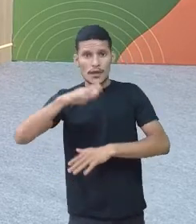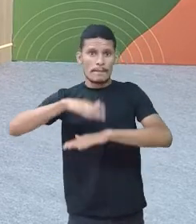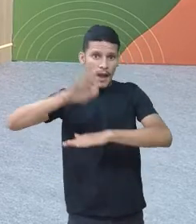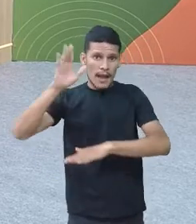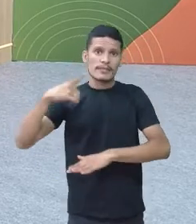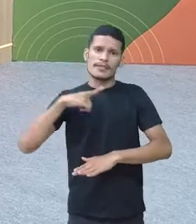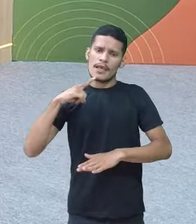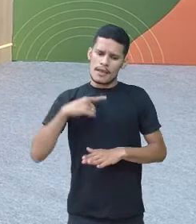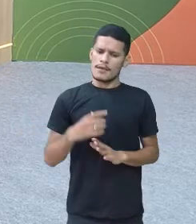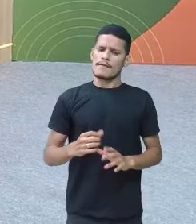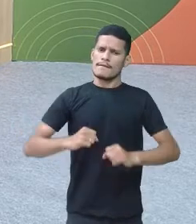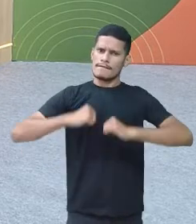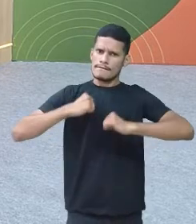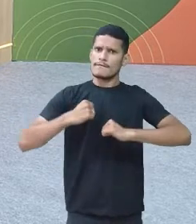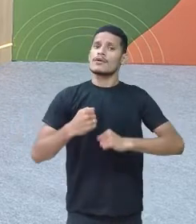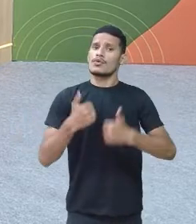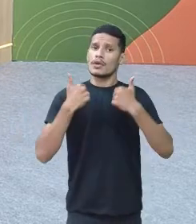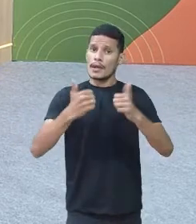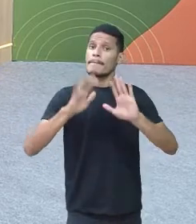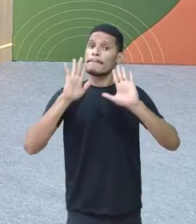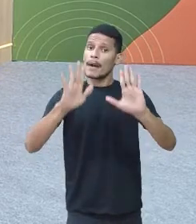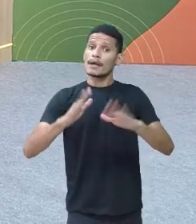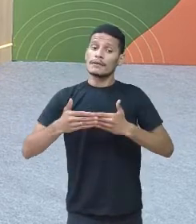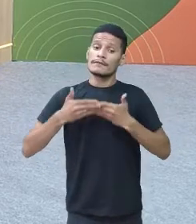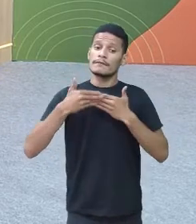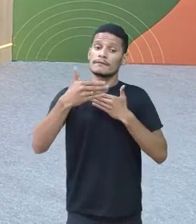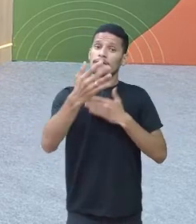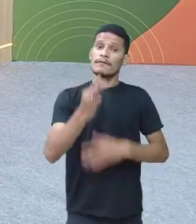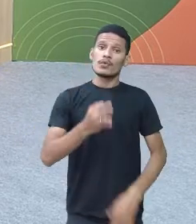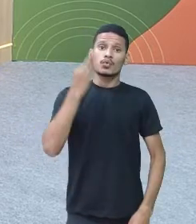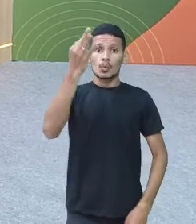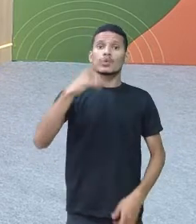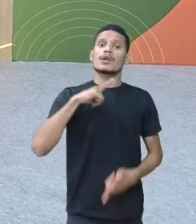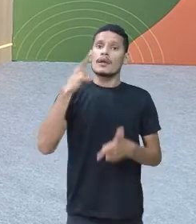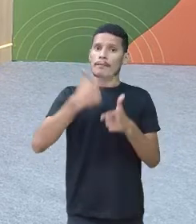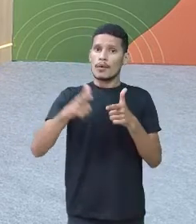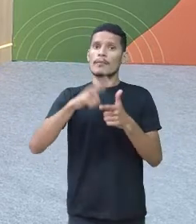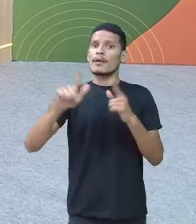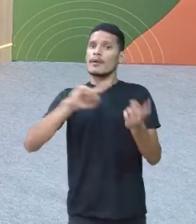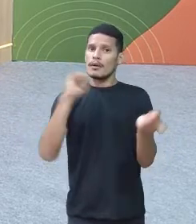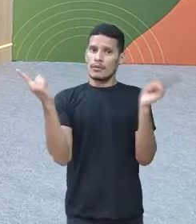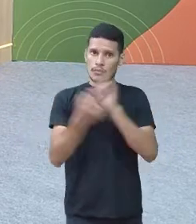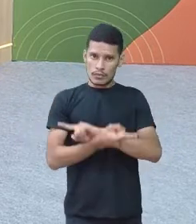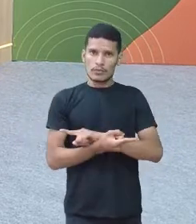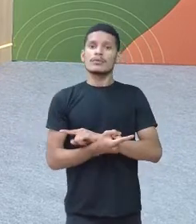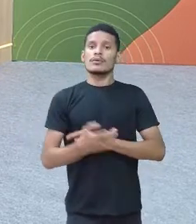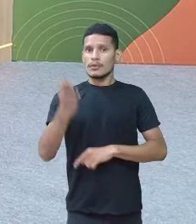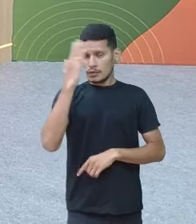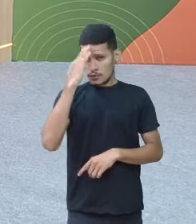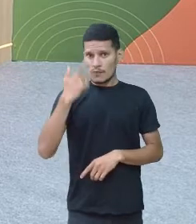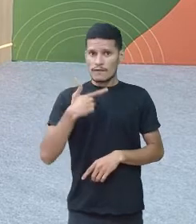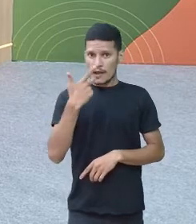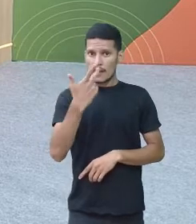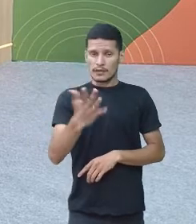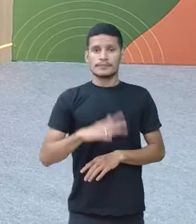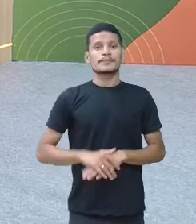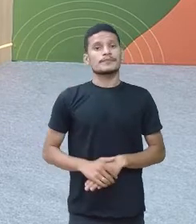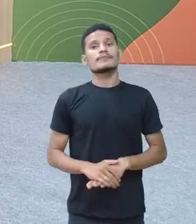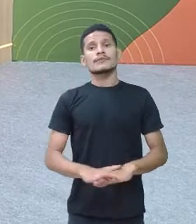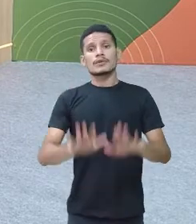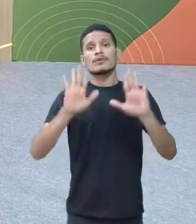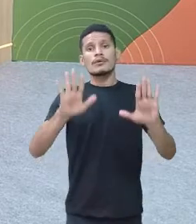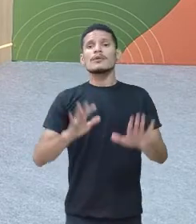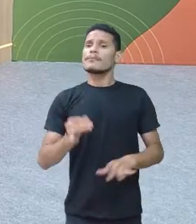mais viril e não sei o quê, mas lá na frente tem os efeitos ruins, né? Que eu falo daqui a pouco também. Mas aí, por